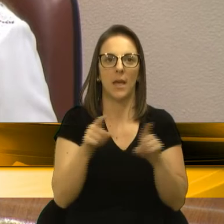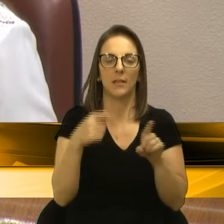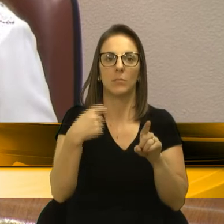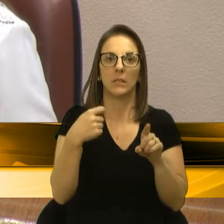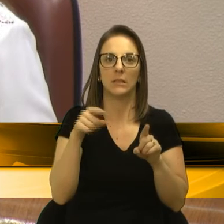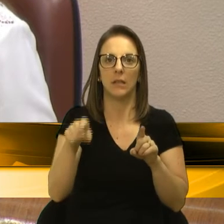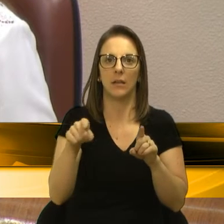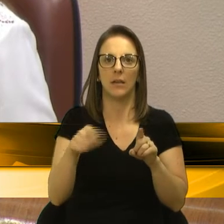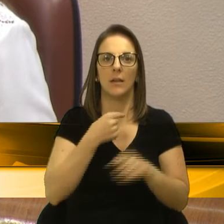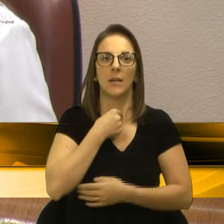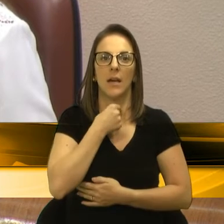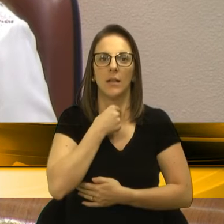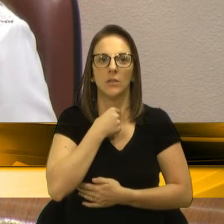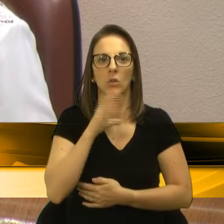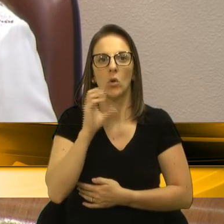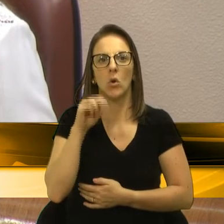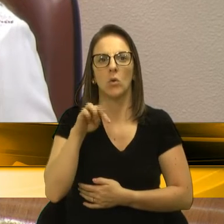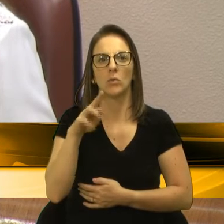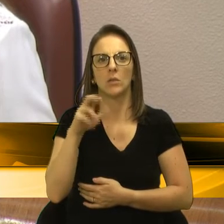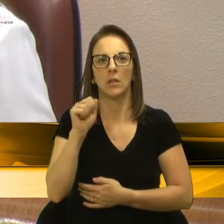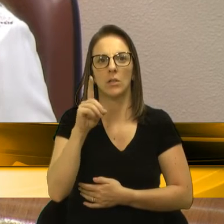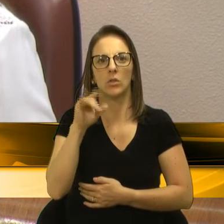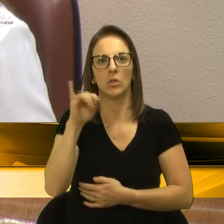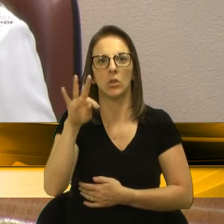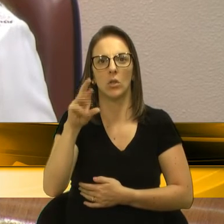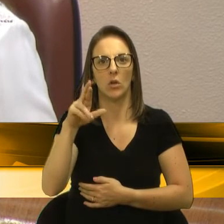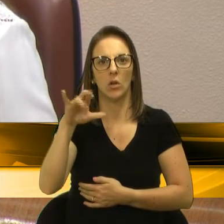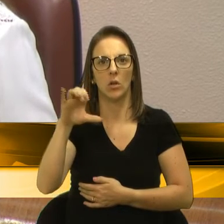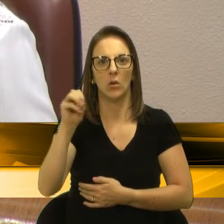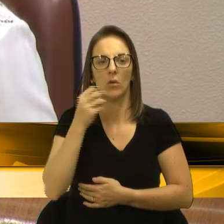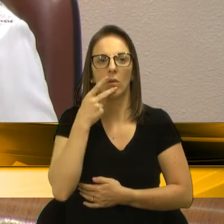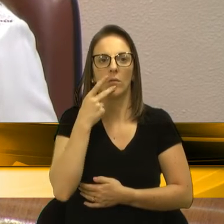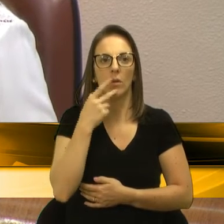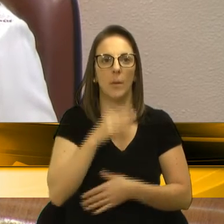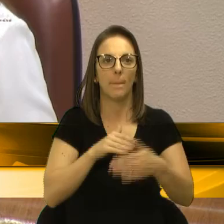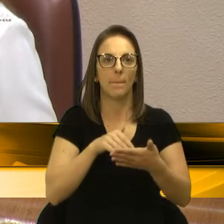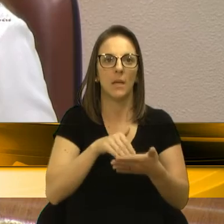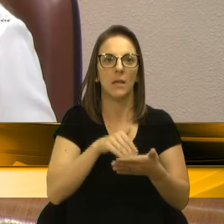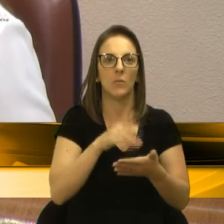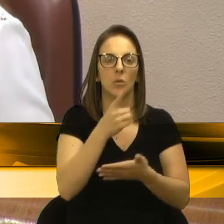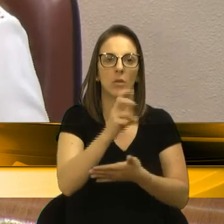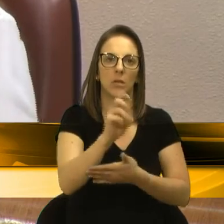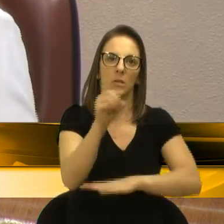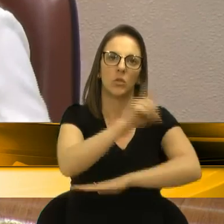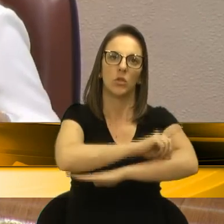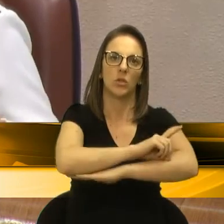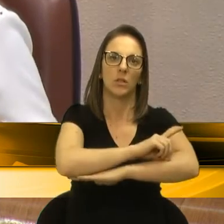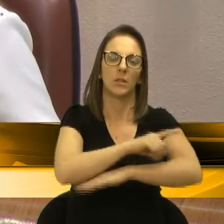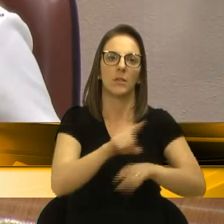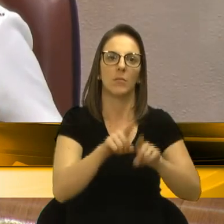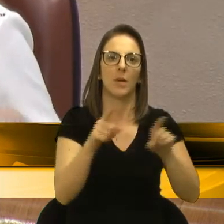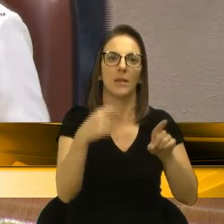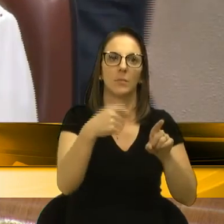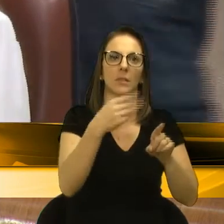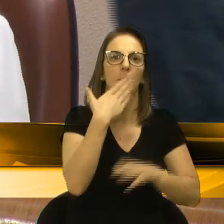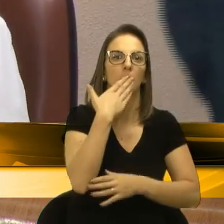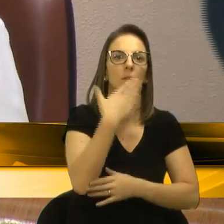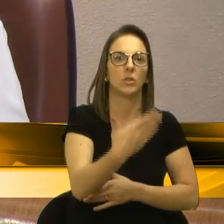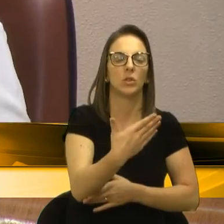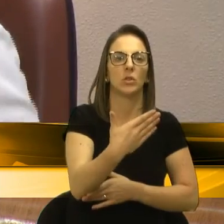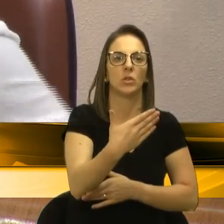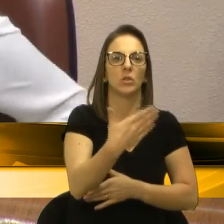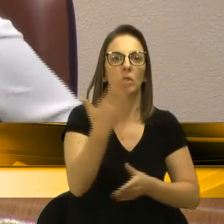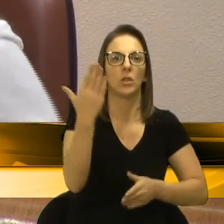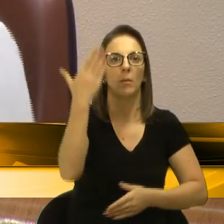possibilidade de manifestação deste no prazo mínimo de 15 dias, facultado o requerimento de prova suplementar.